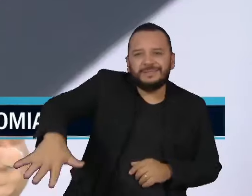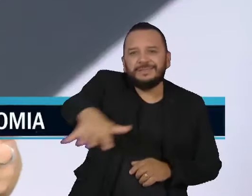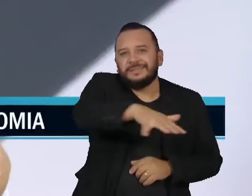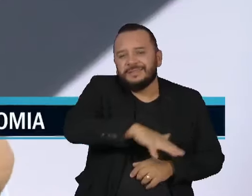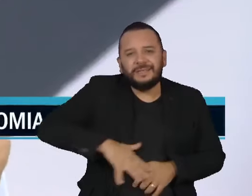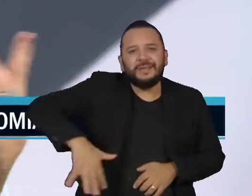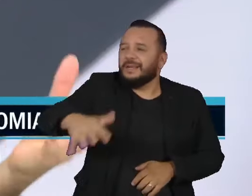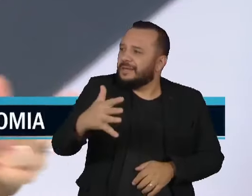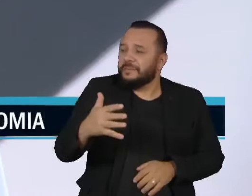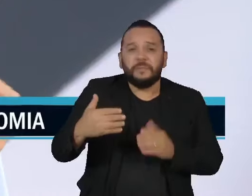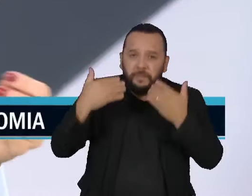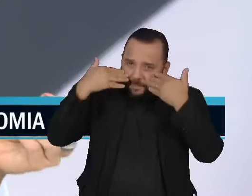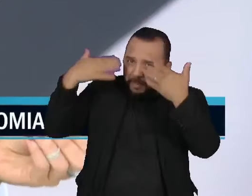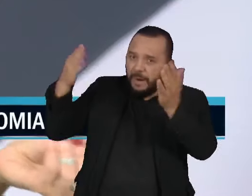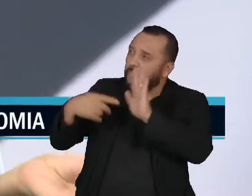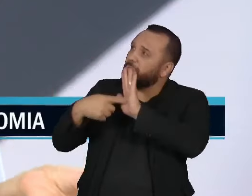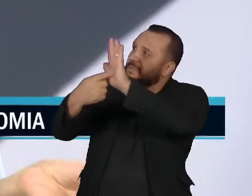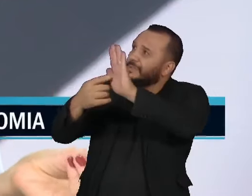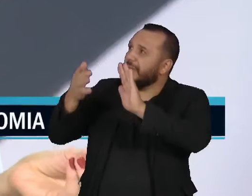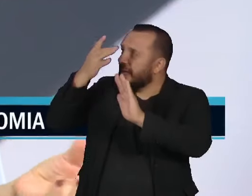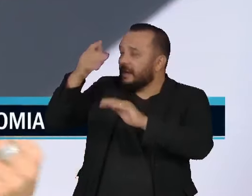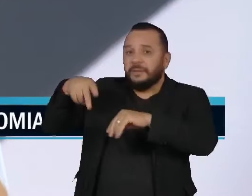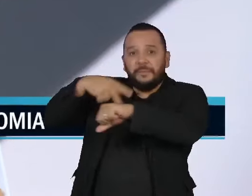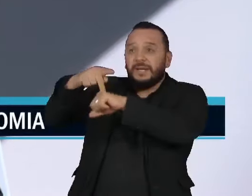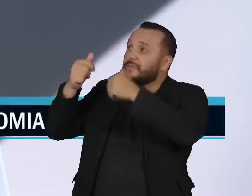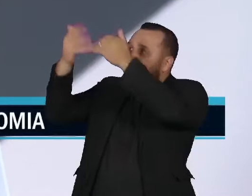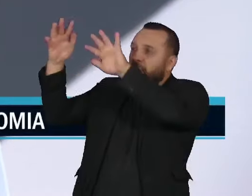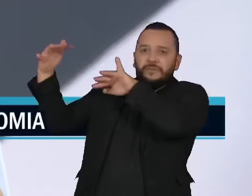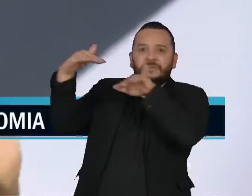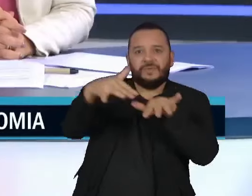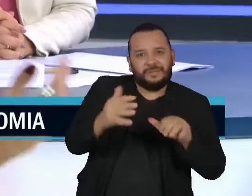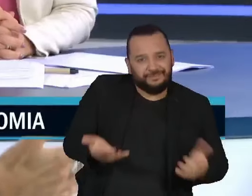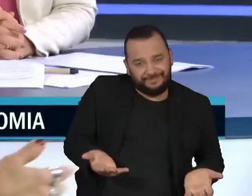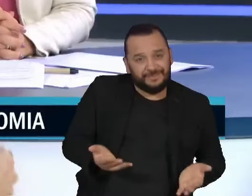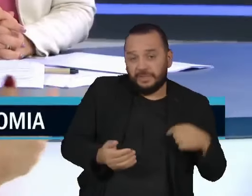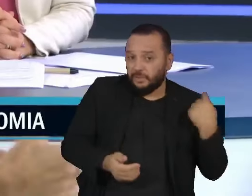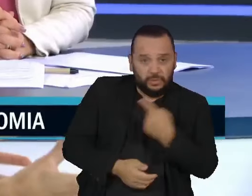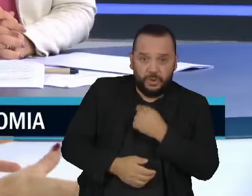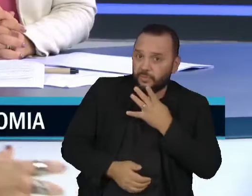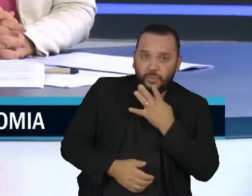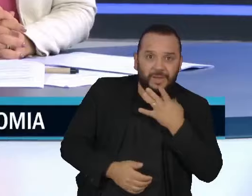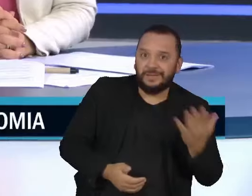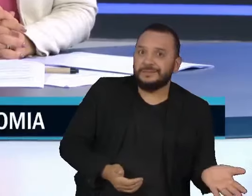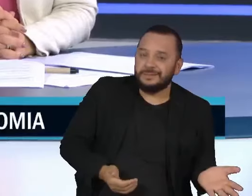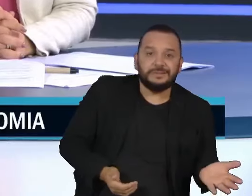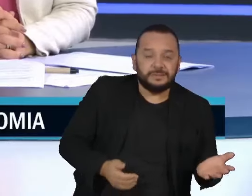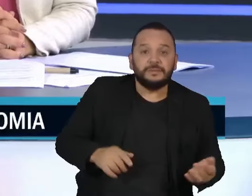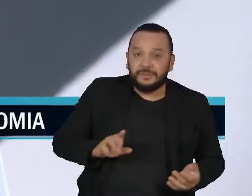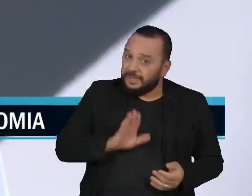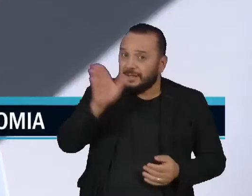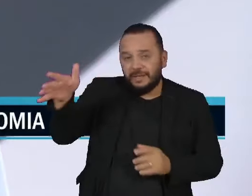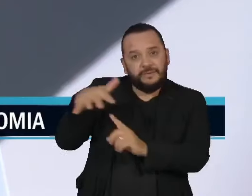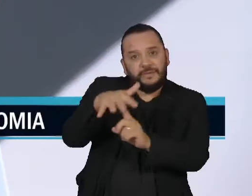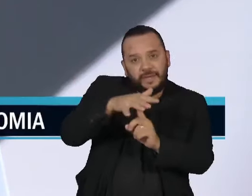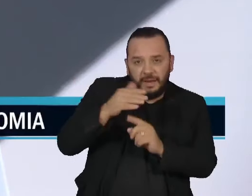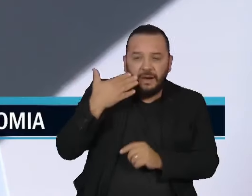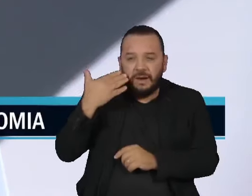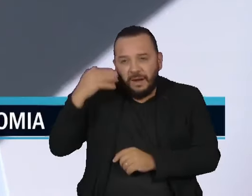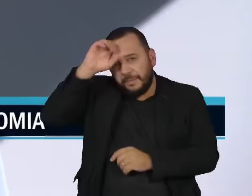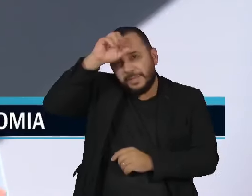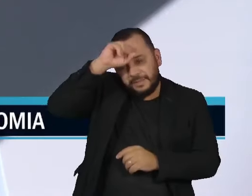mostrar para algum um potencial consumidor que você não conhece a priori. Então, você tem que estar lá, aprender. E, além disso, é um mercado que você tem